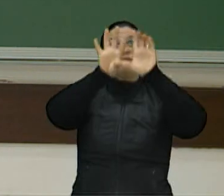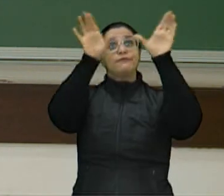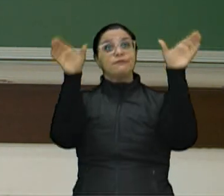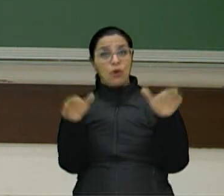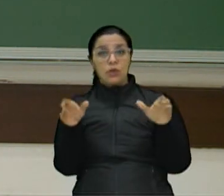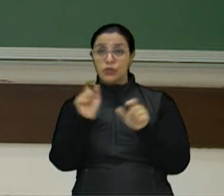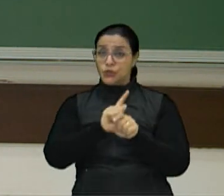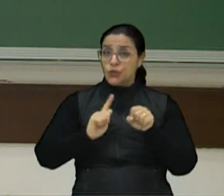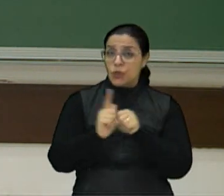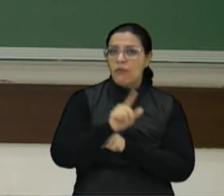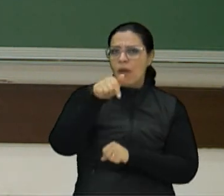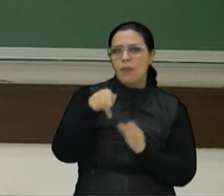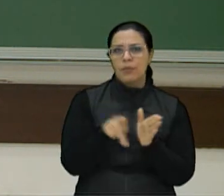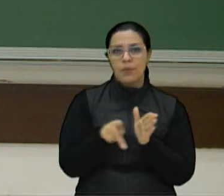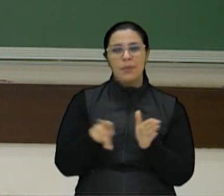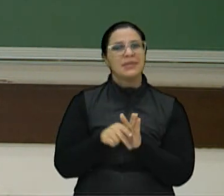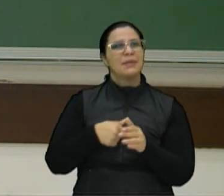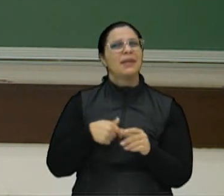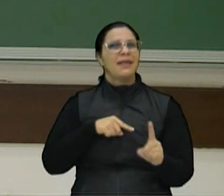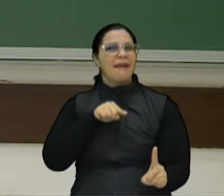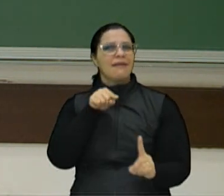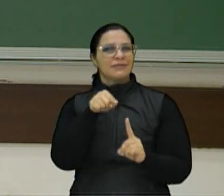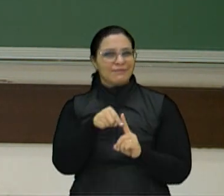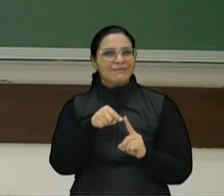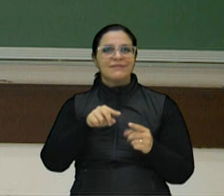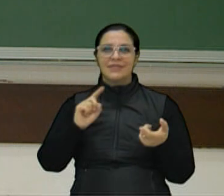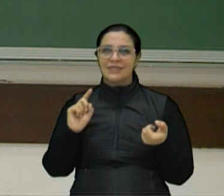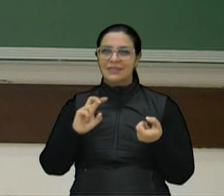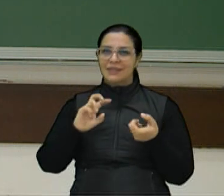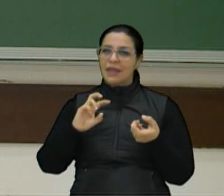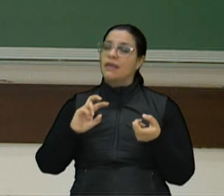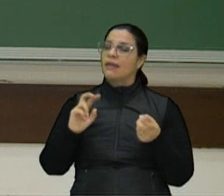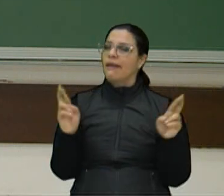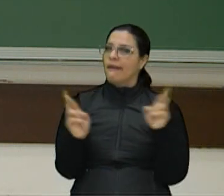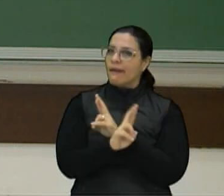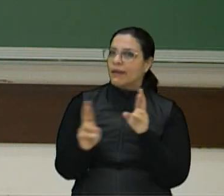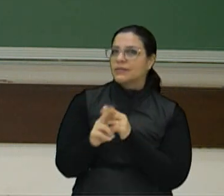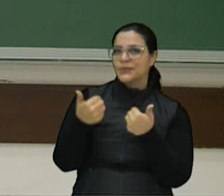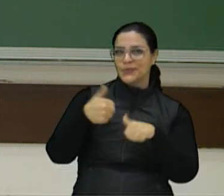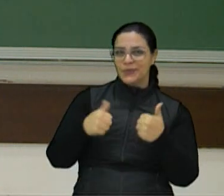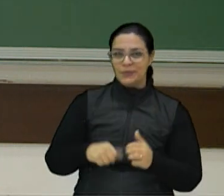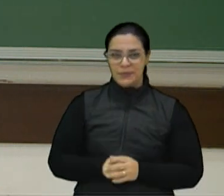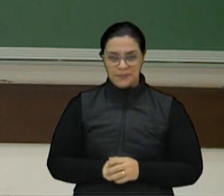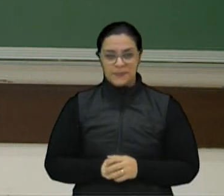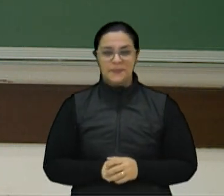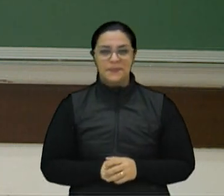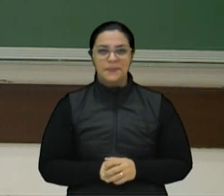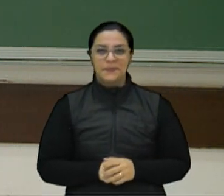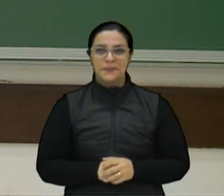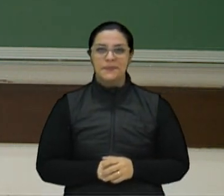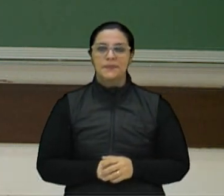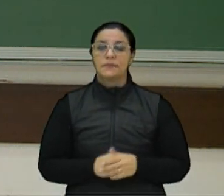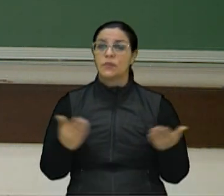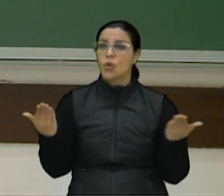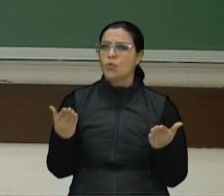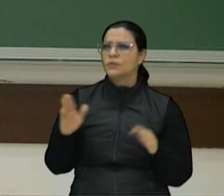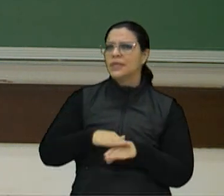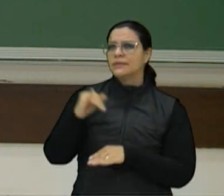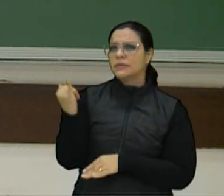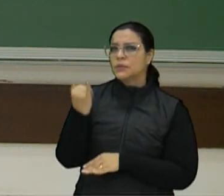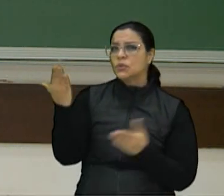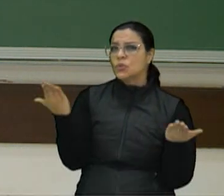questão geográfica? É, mas que tem tudo a ver com também Química. E o mais